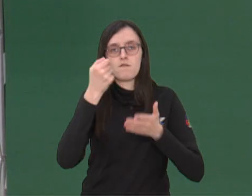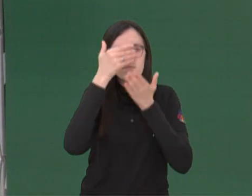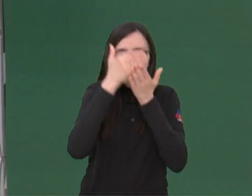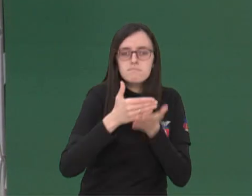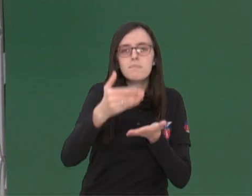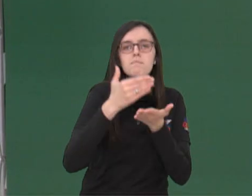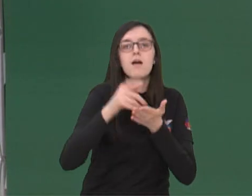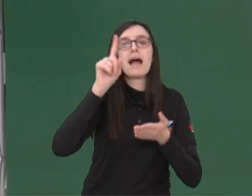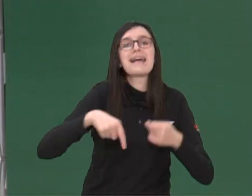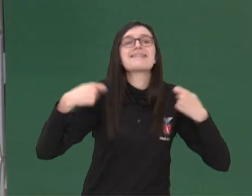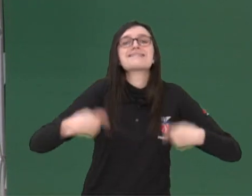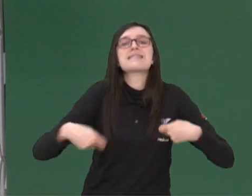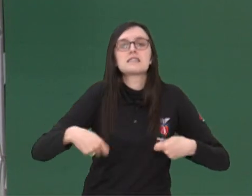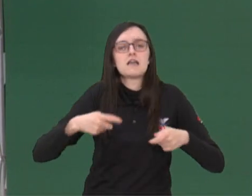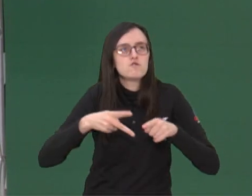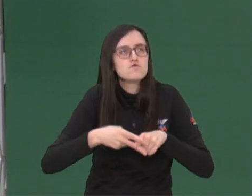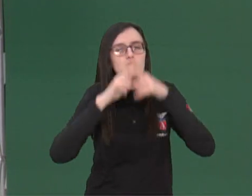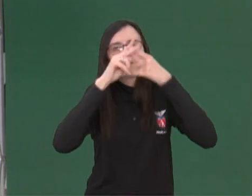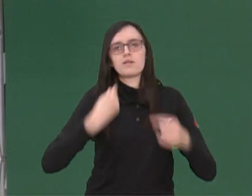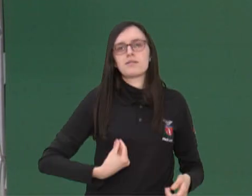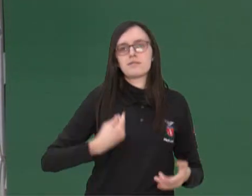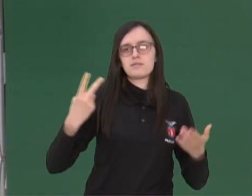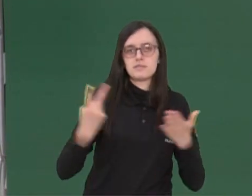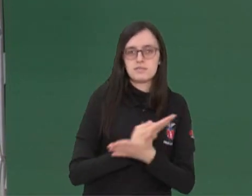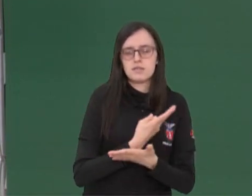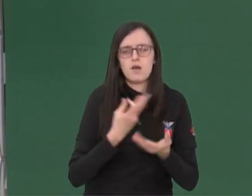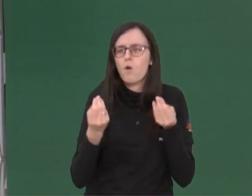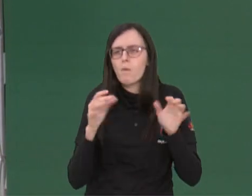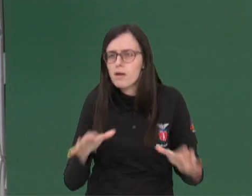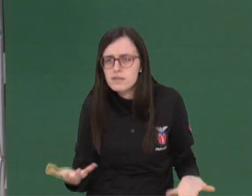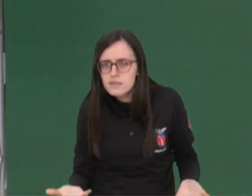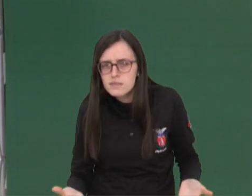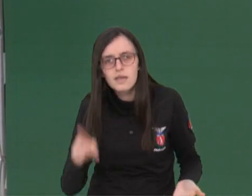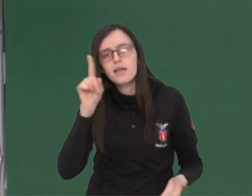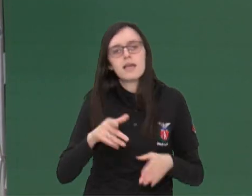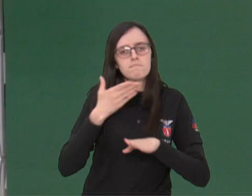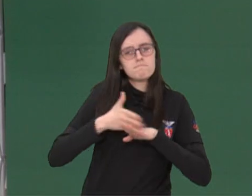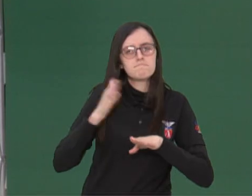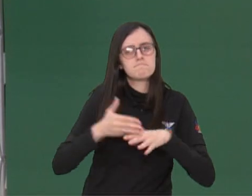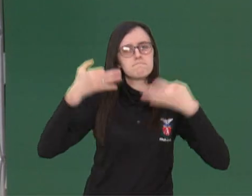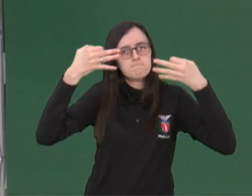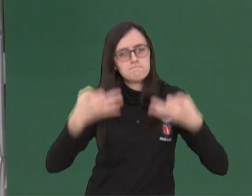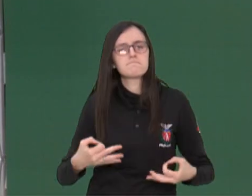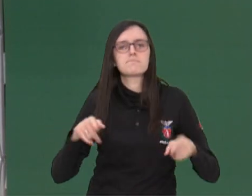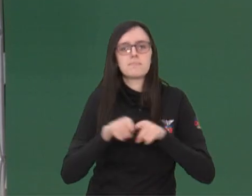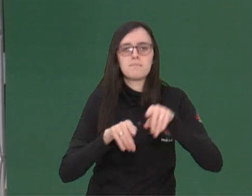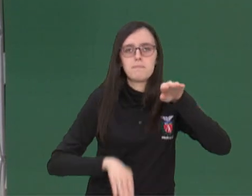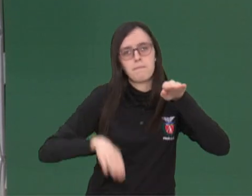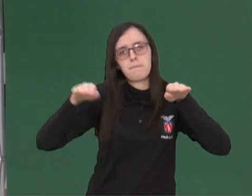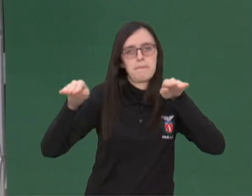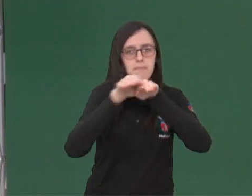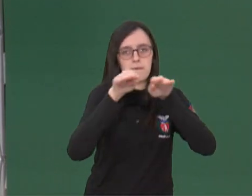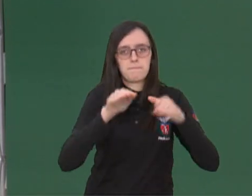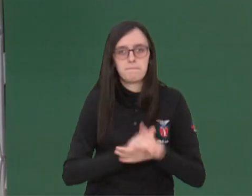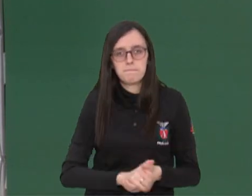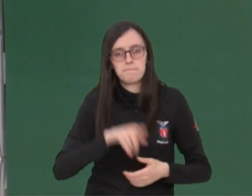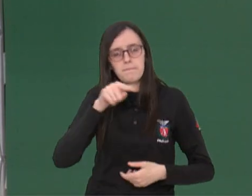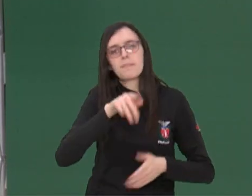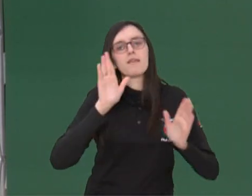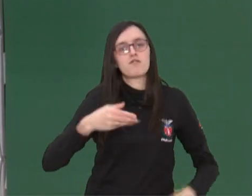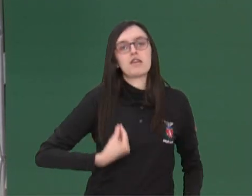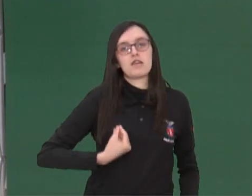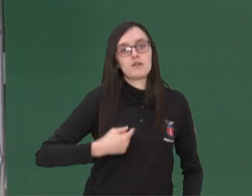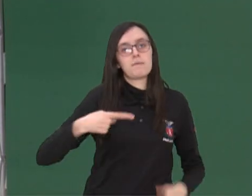a necessidade de corrigir o que está errado, ou seja, praticar a justiça, equidade. Isso já